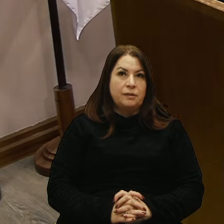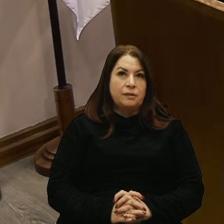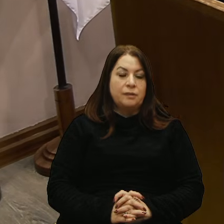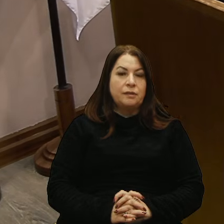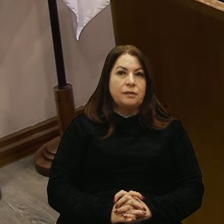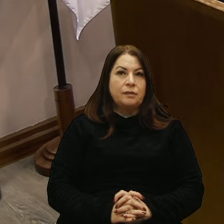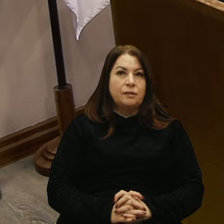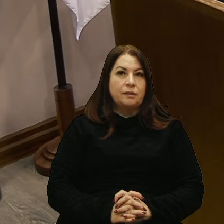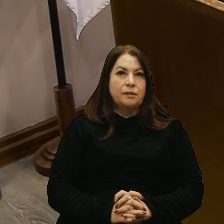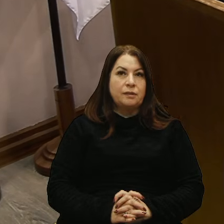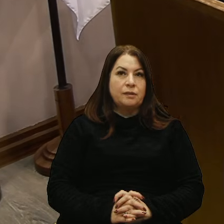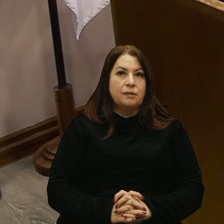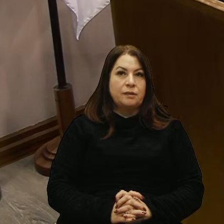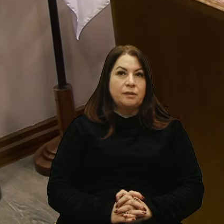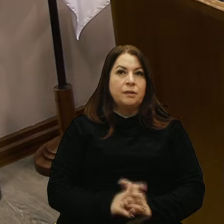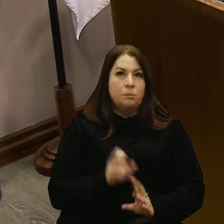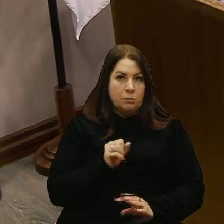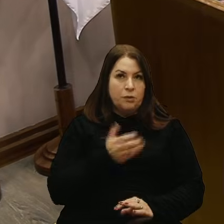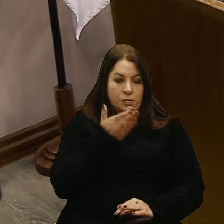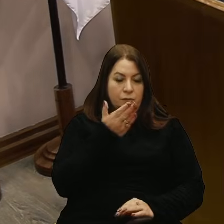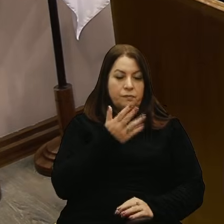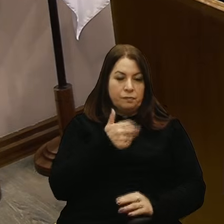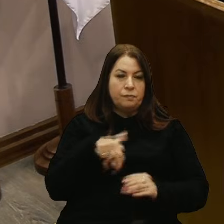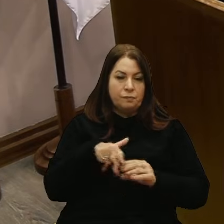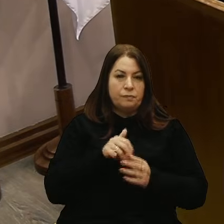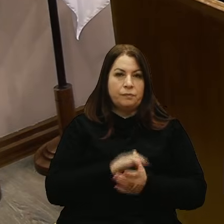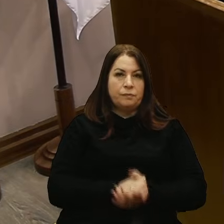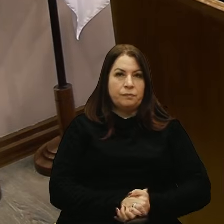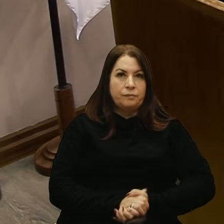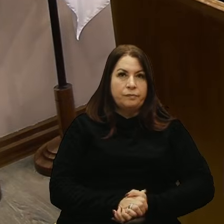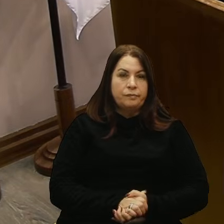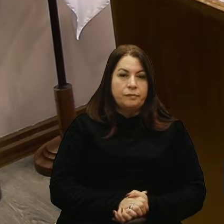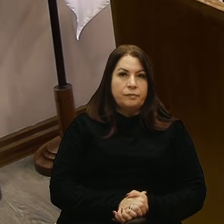palavra, pode ocupar...